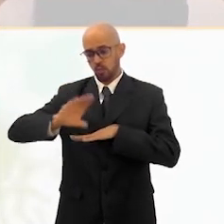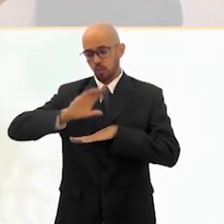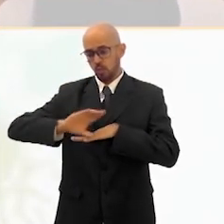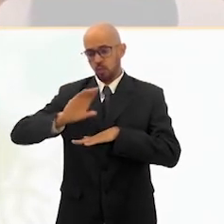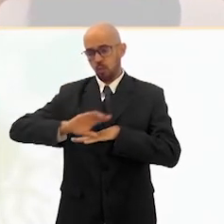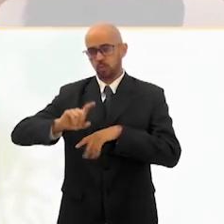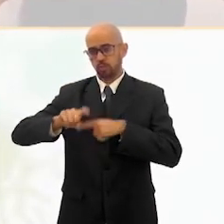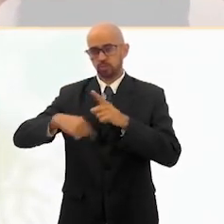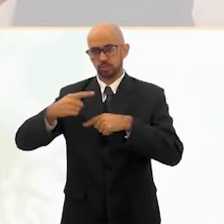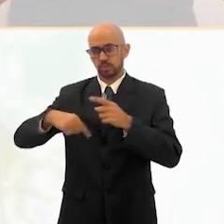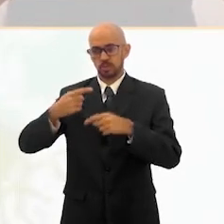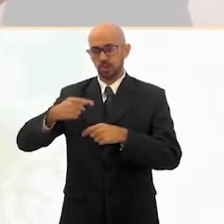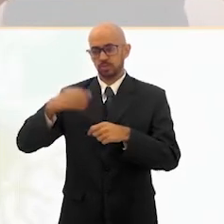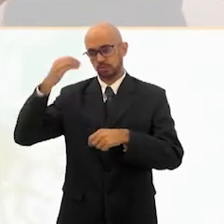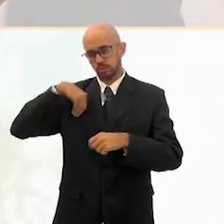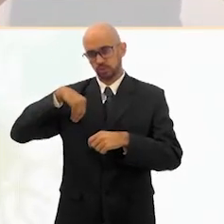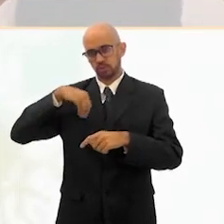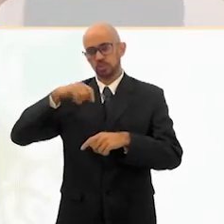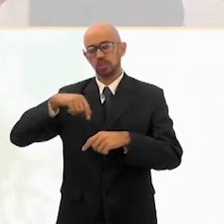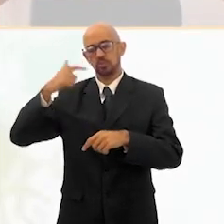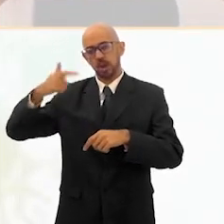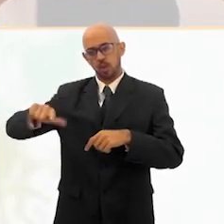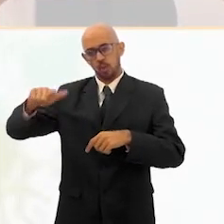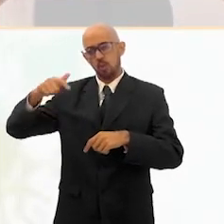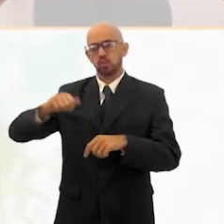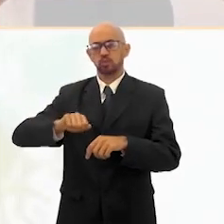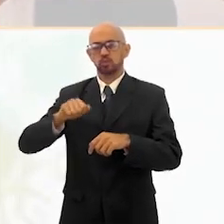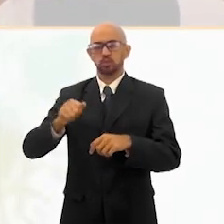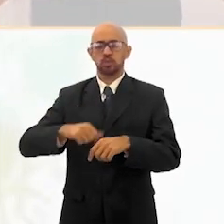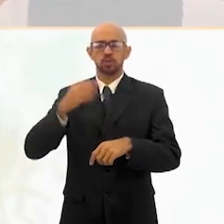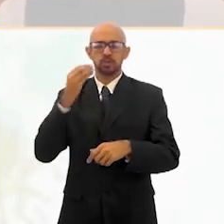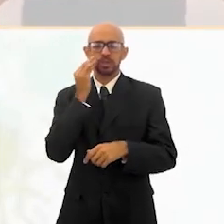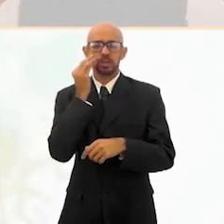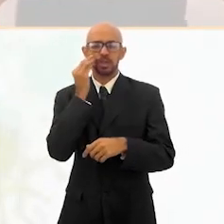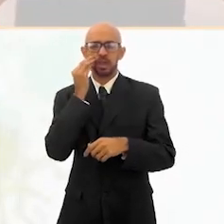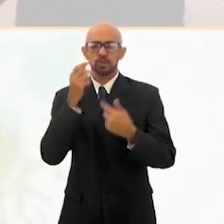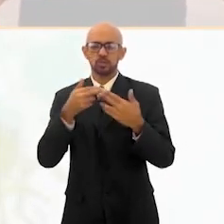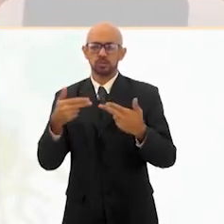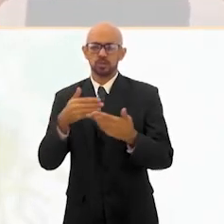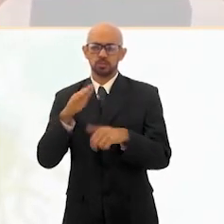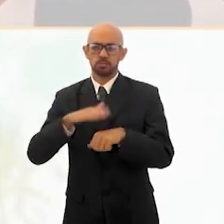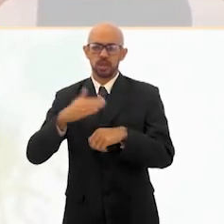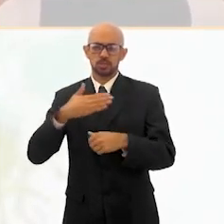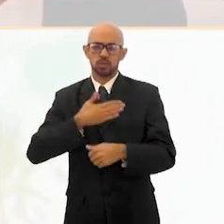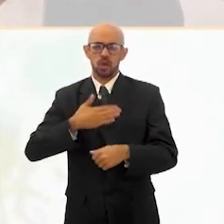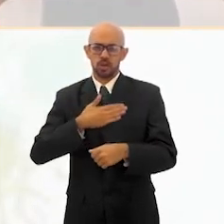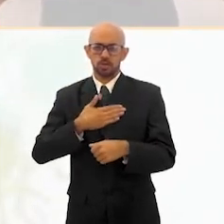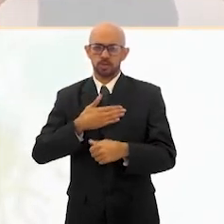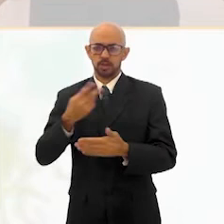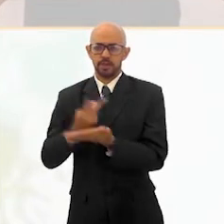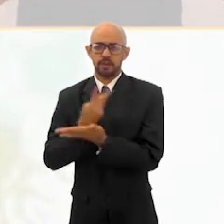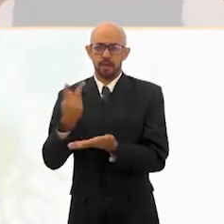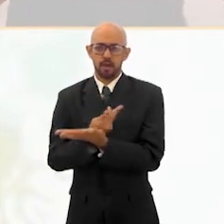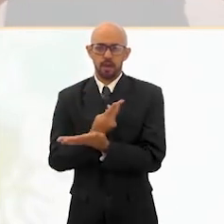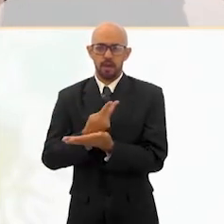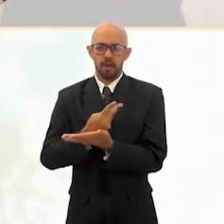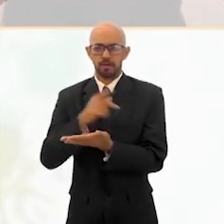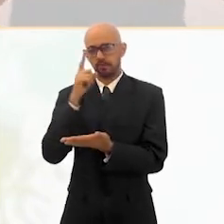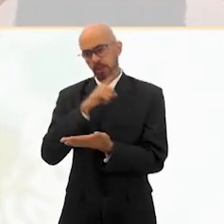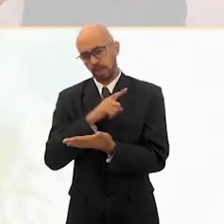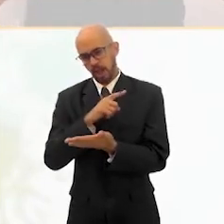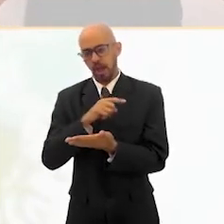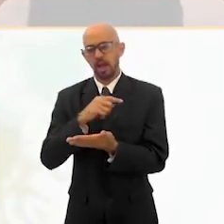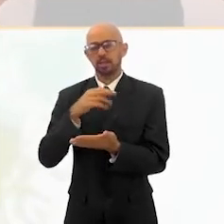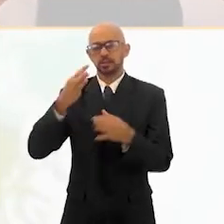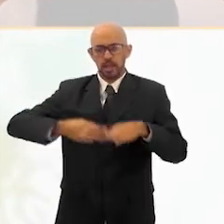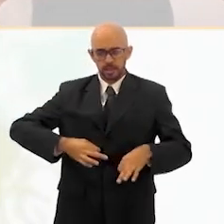de desistir, ou então ir para outro, ou então potencializar aquilo que você mais gosta, errar, acertar, errar de